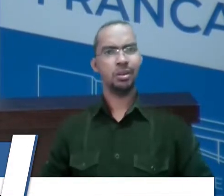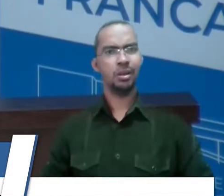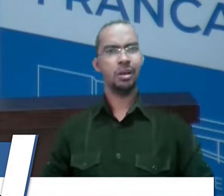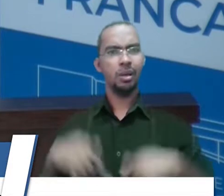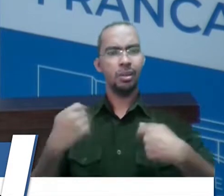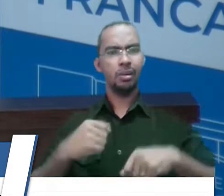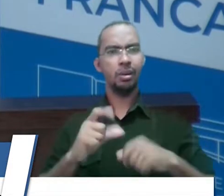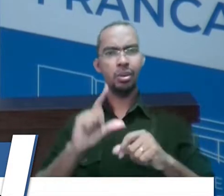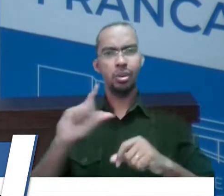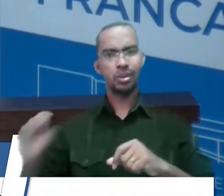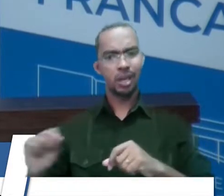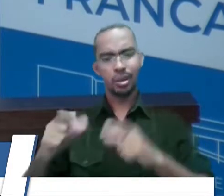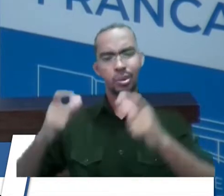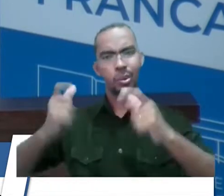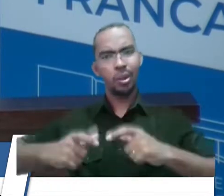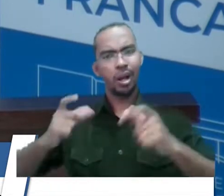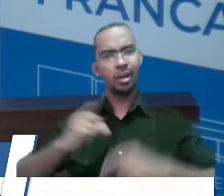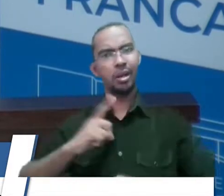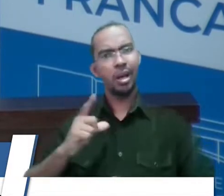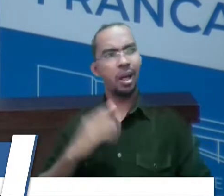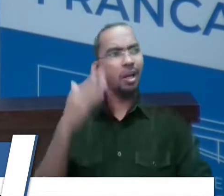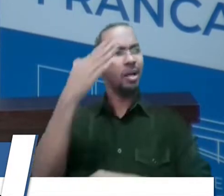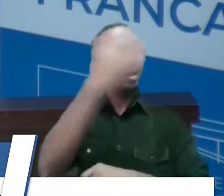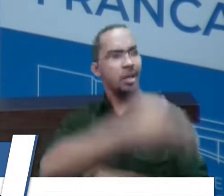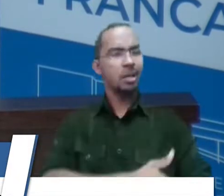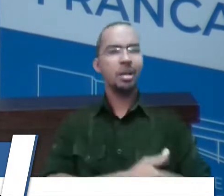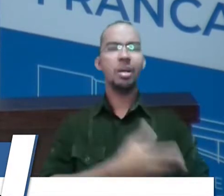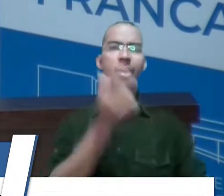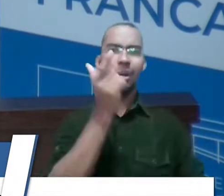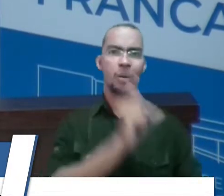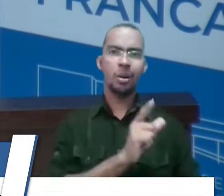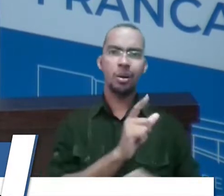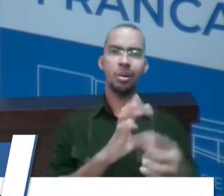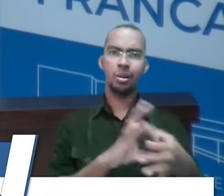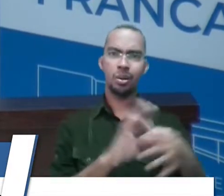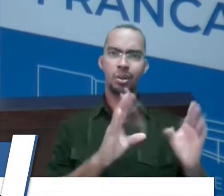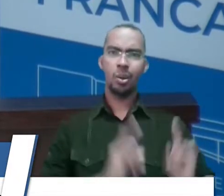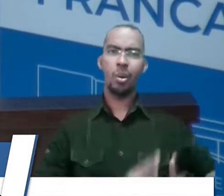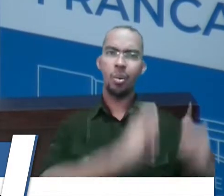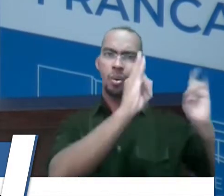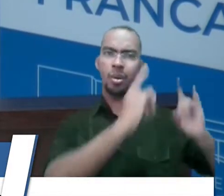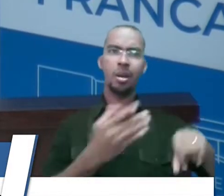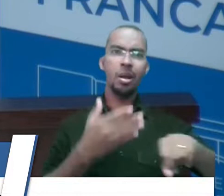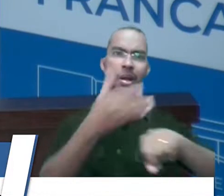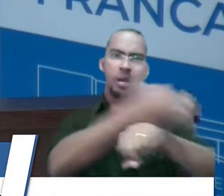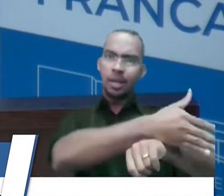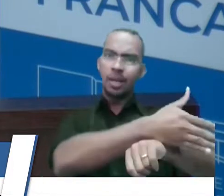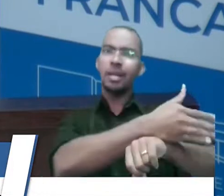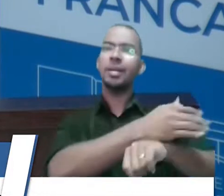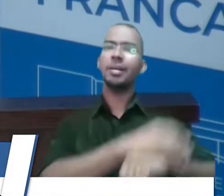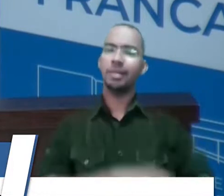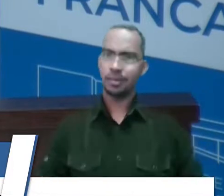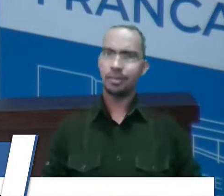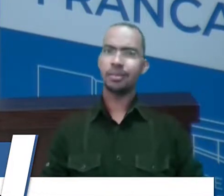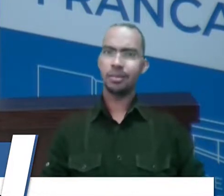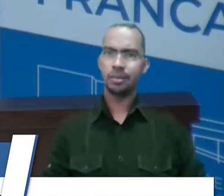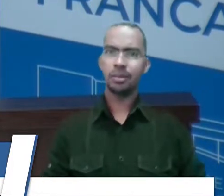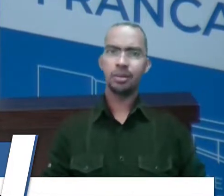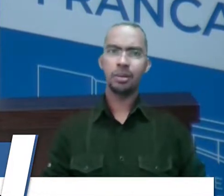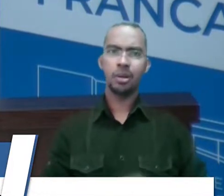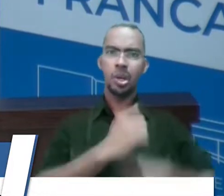eu estava e lá conseguir a autorização do condomínio para mim entrar lá dentro, passar a corda no